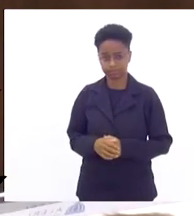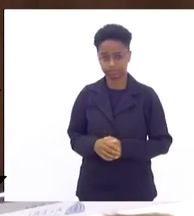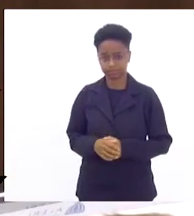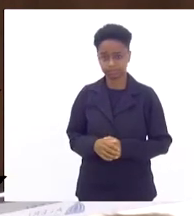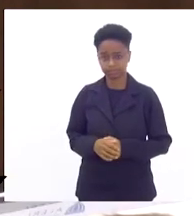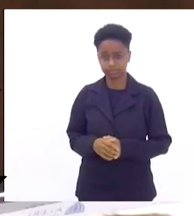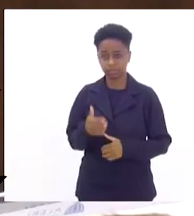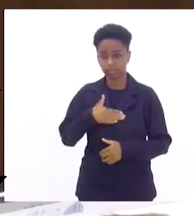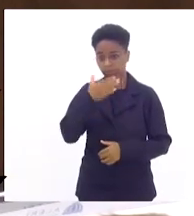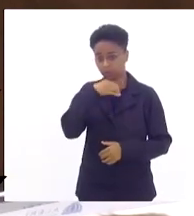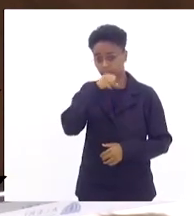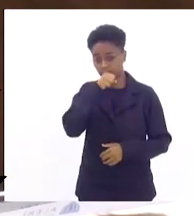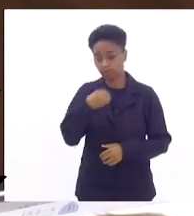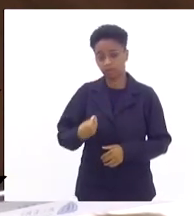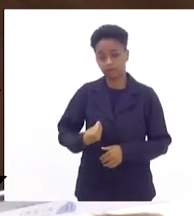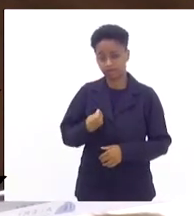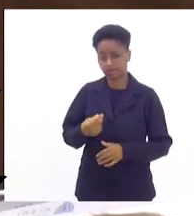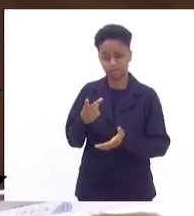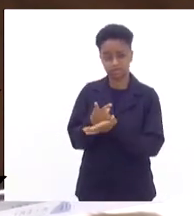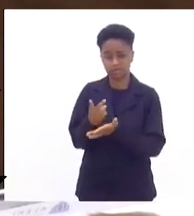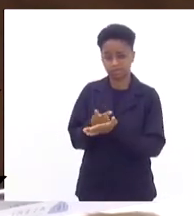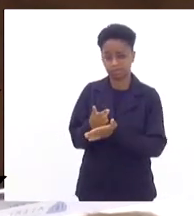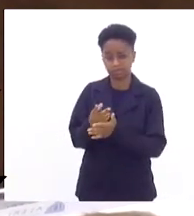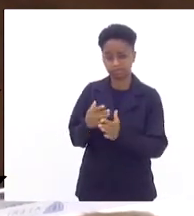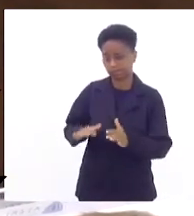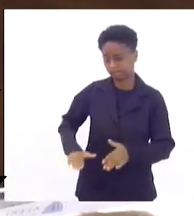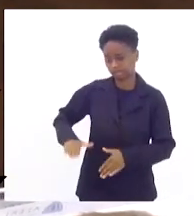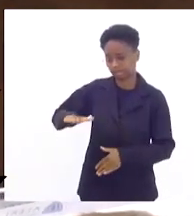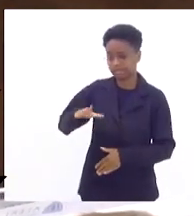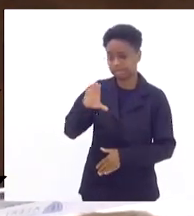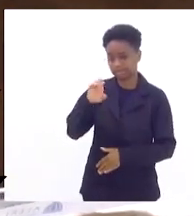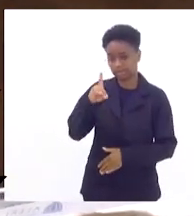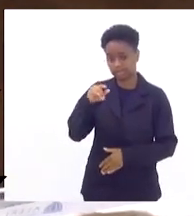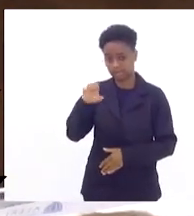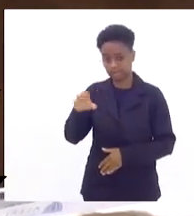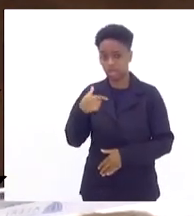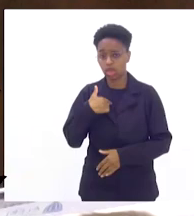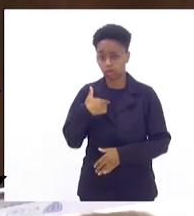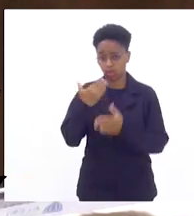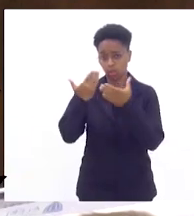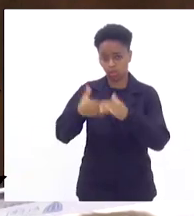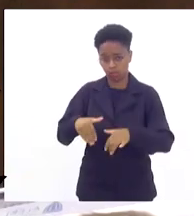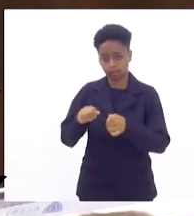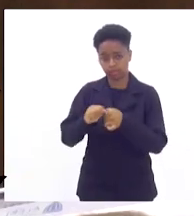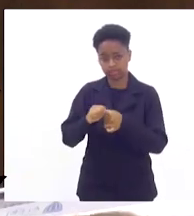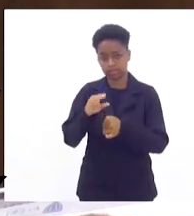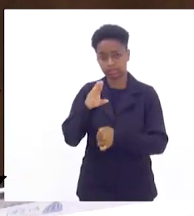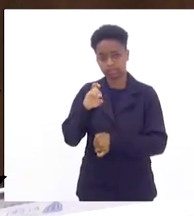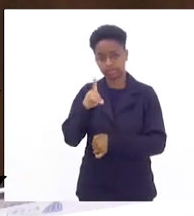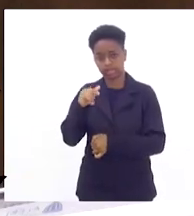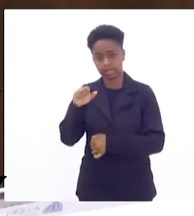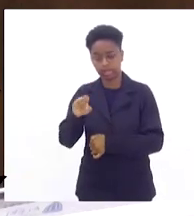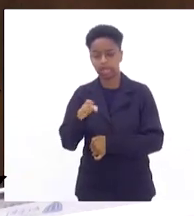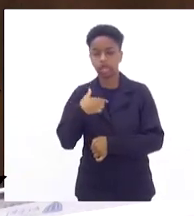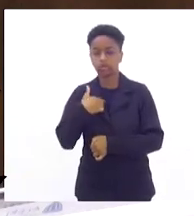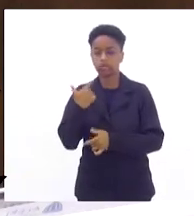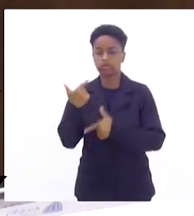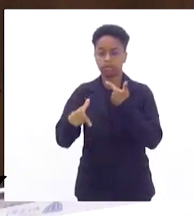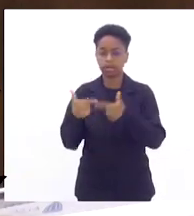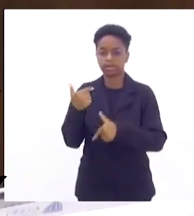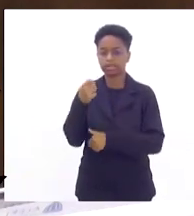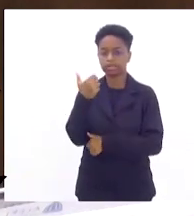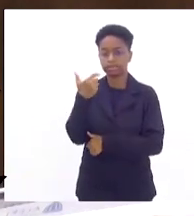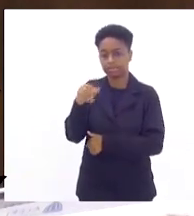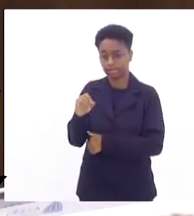teve a vida inteira dele de trabalho na SEDAE. Eu fui concursado da SEDAE, fiquei 10 anos trabalhando na SEDAE, depois eu